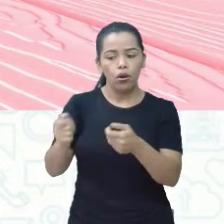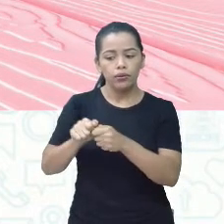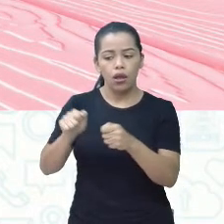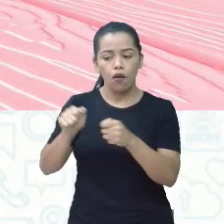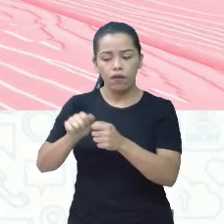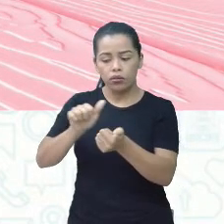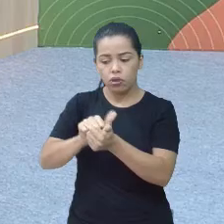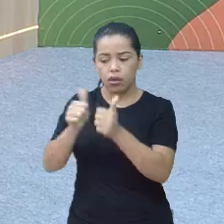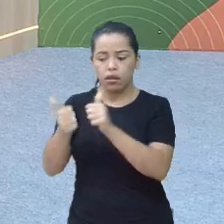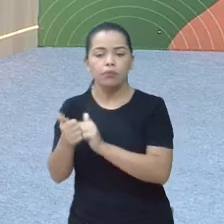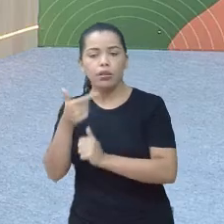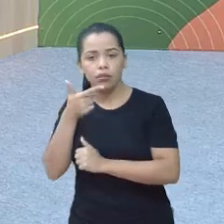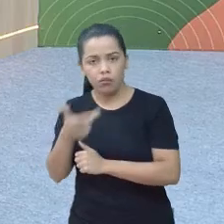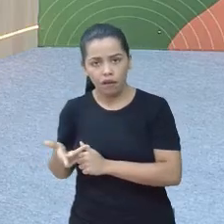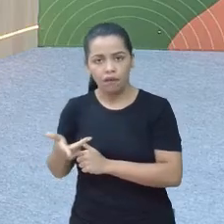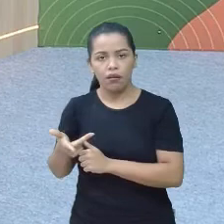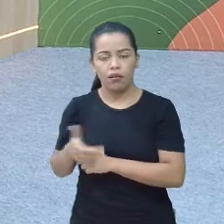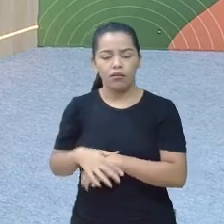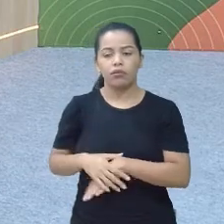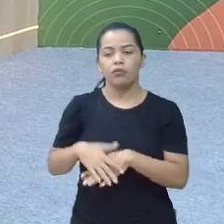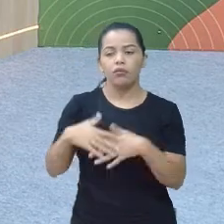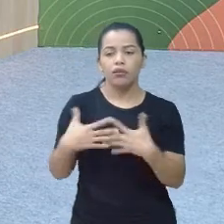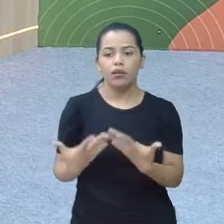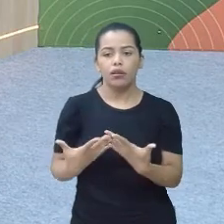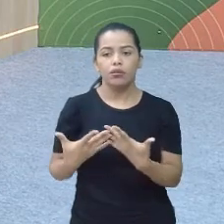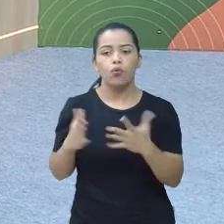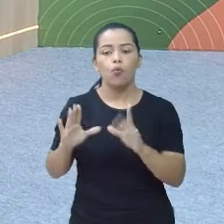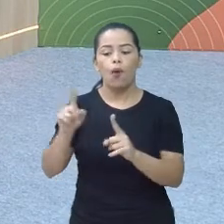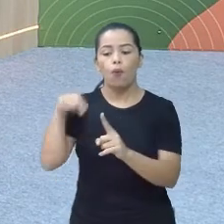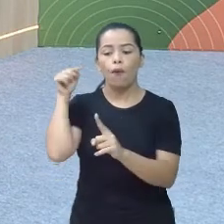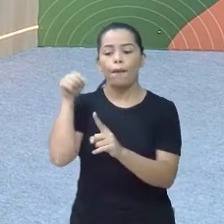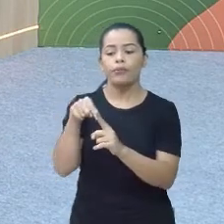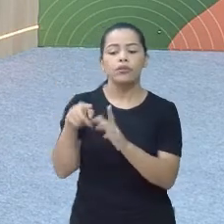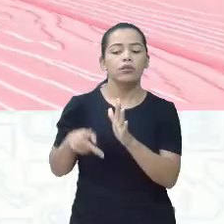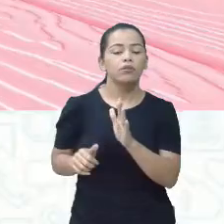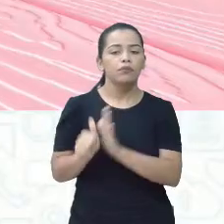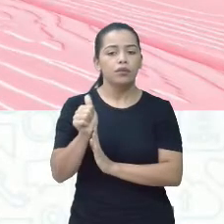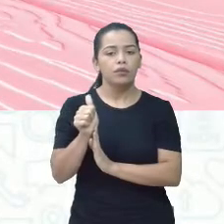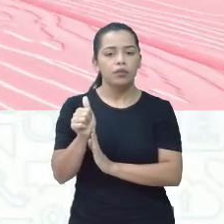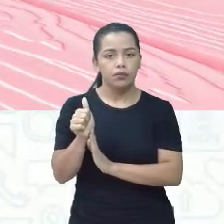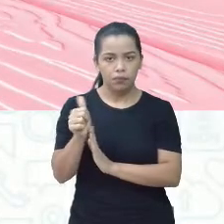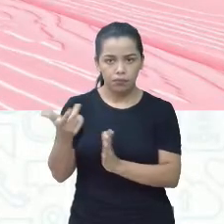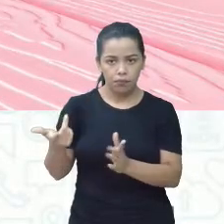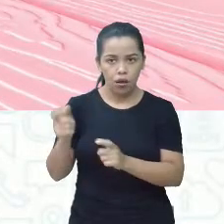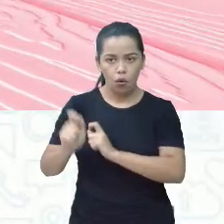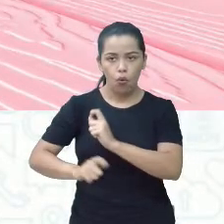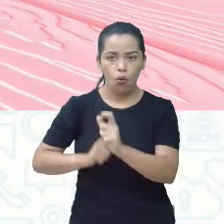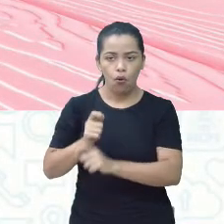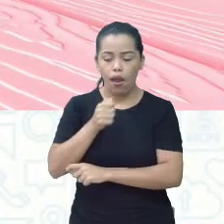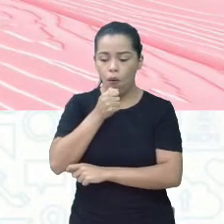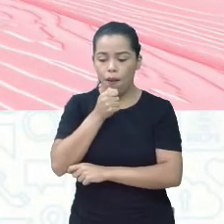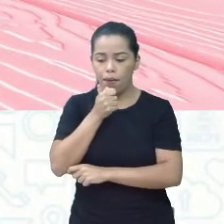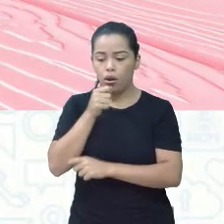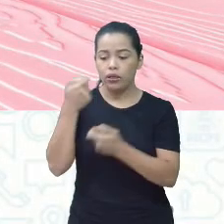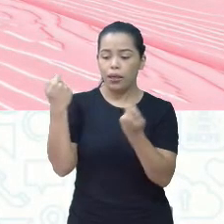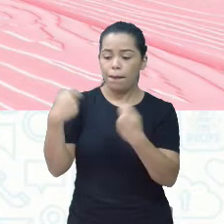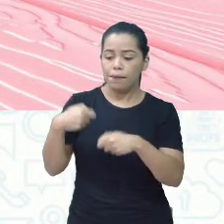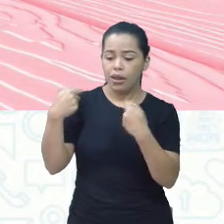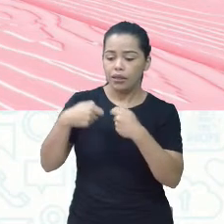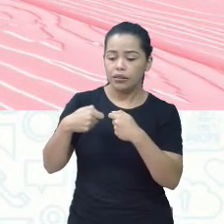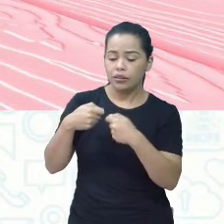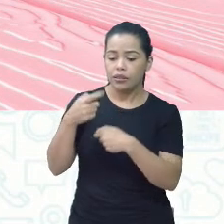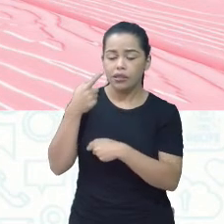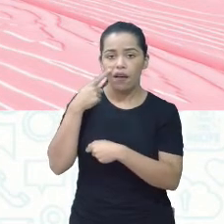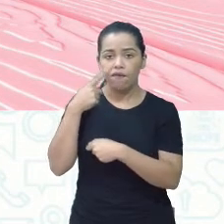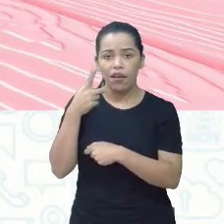de adaptação. A finalidade maior da polifonia é permitir que o repórter aborde o tema de maneira global e,